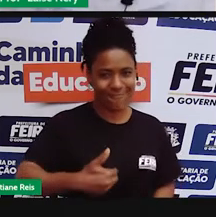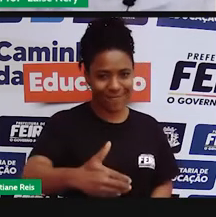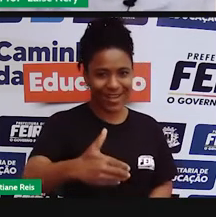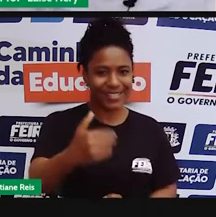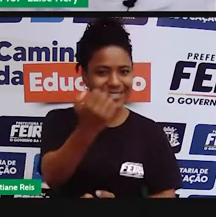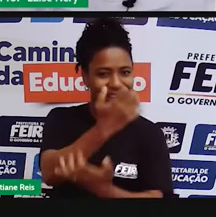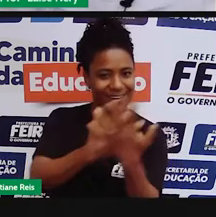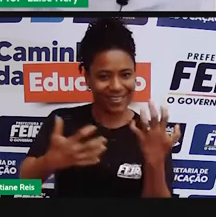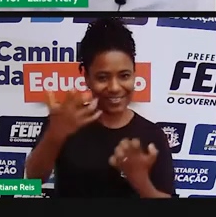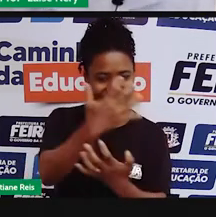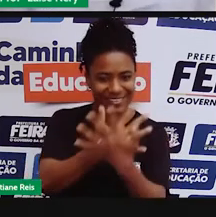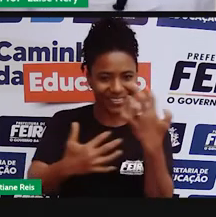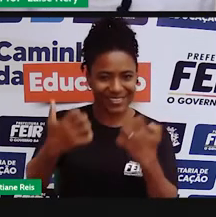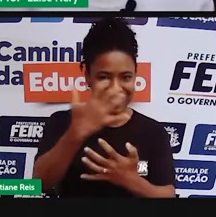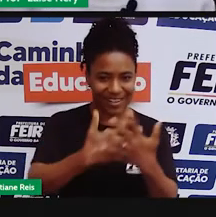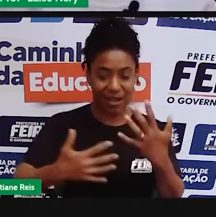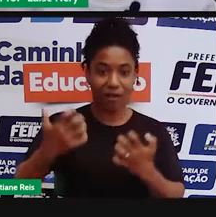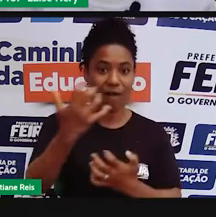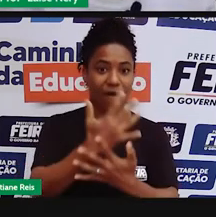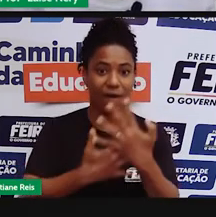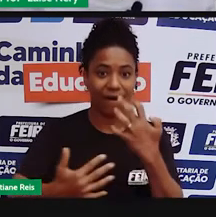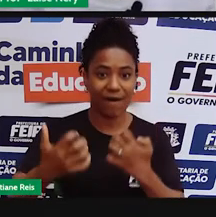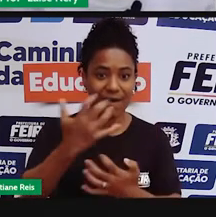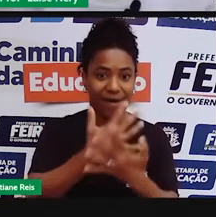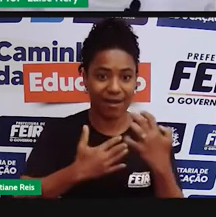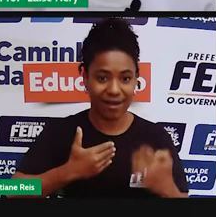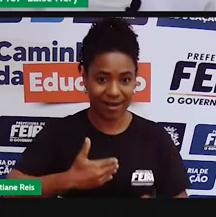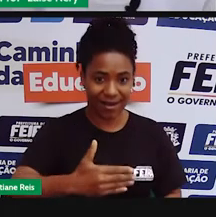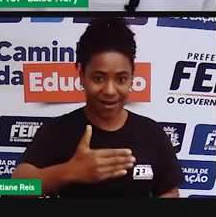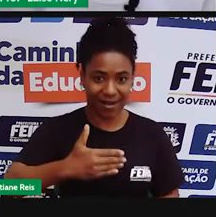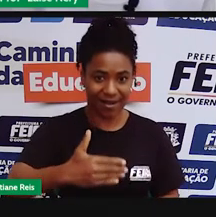Voice Brasil de 2022.